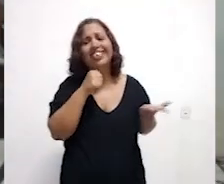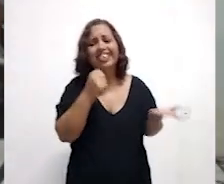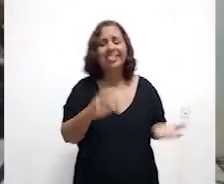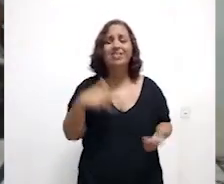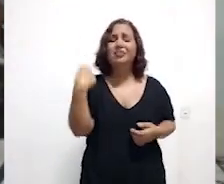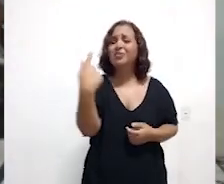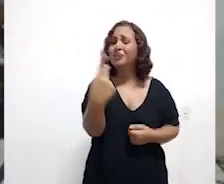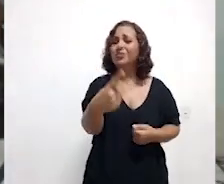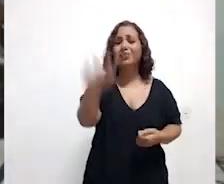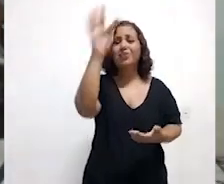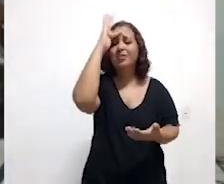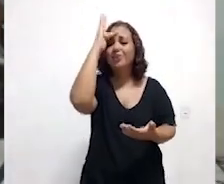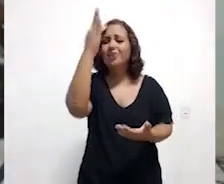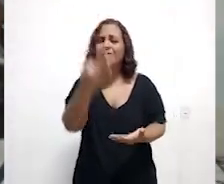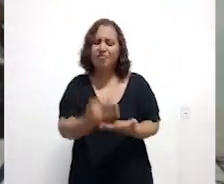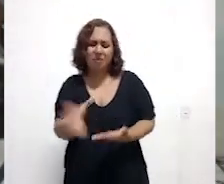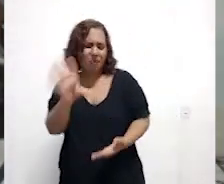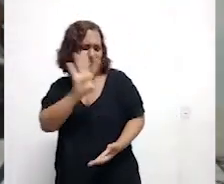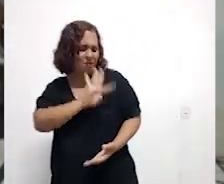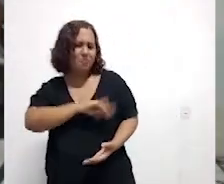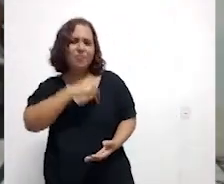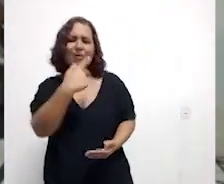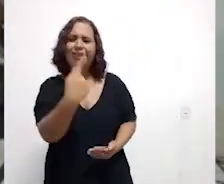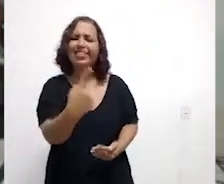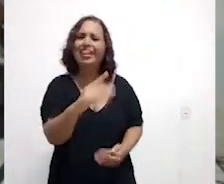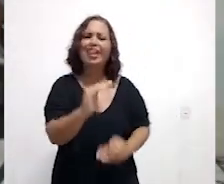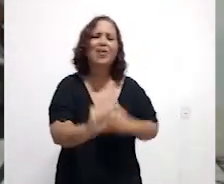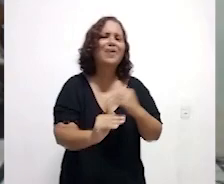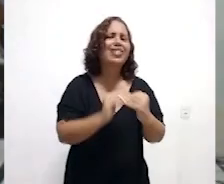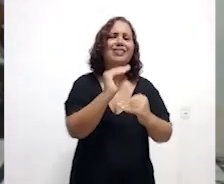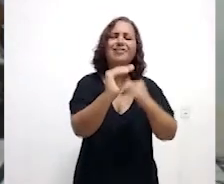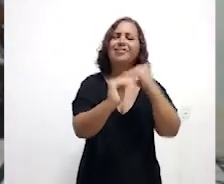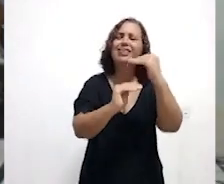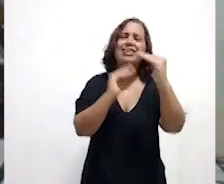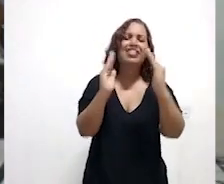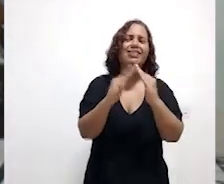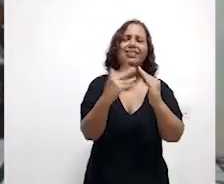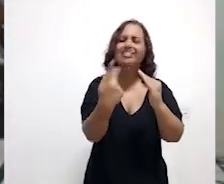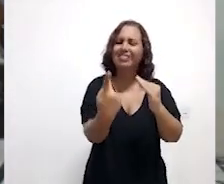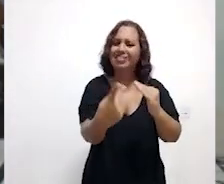mãe, o amor te faz edificar.